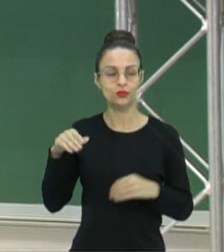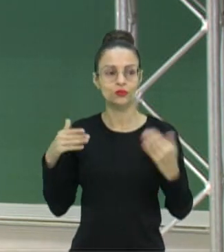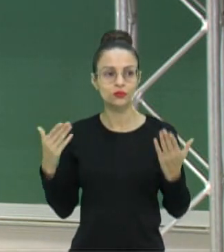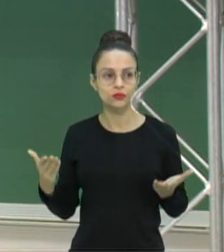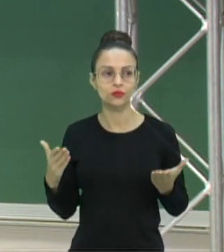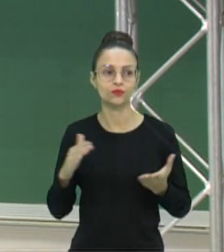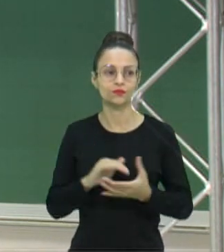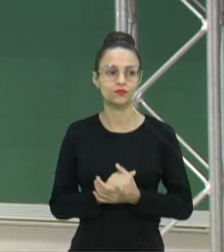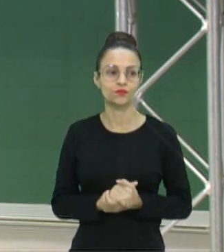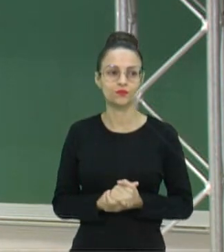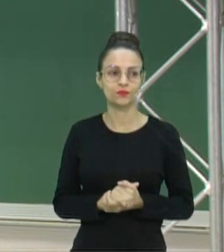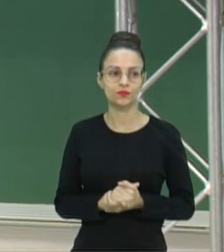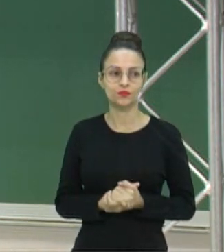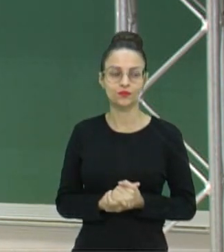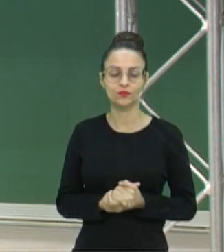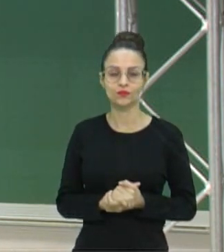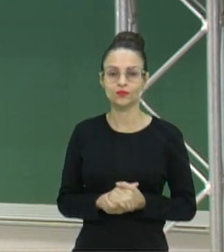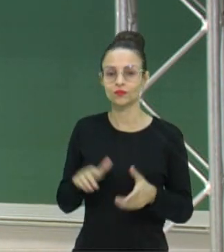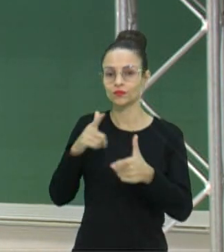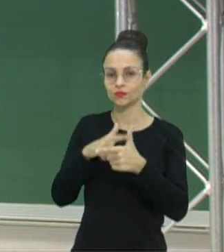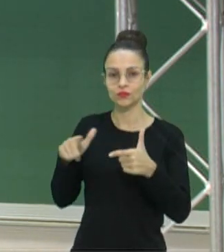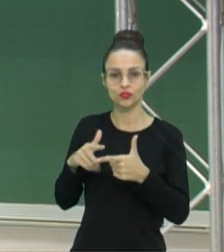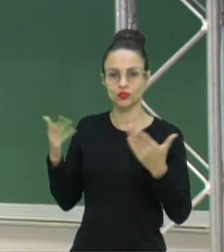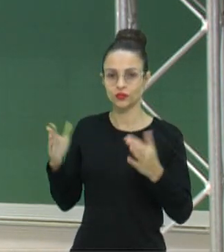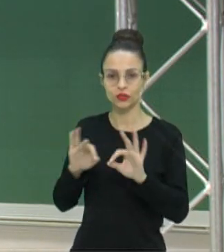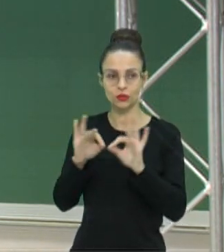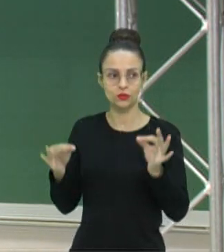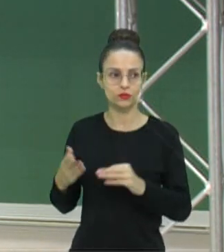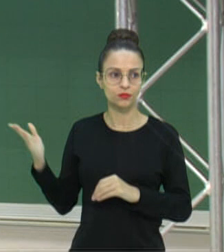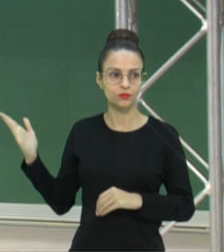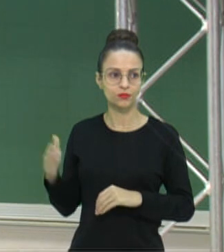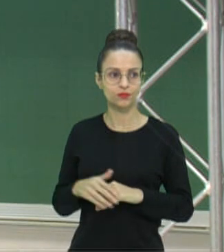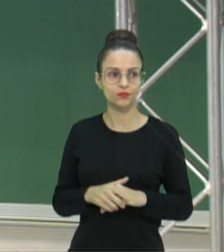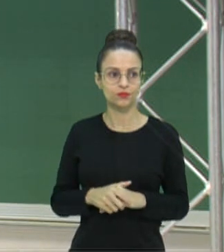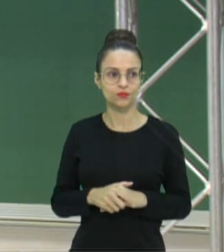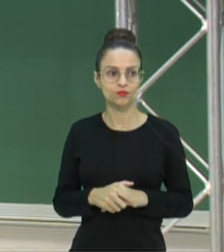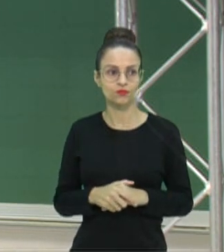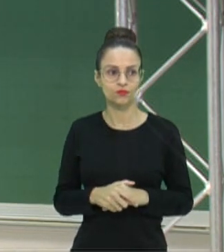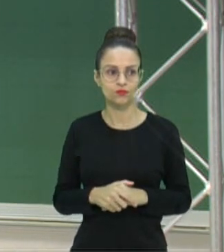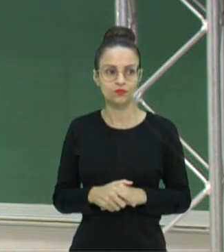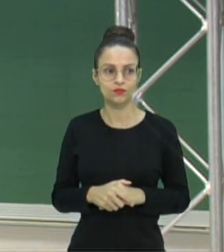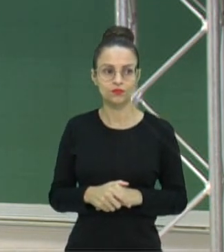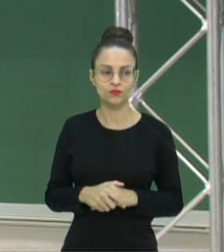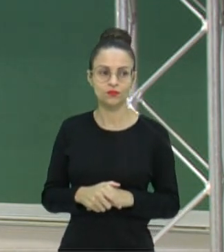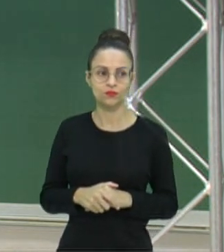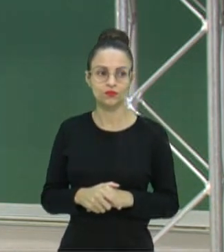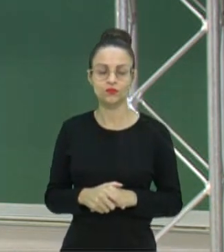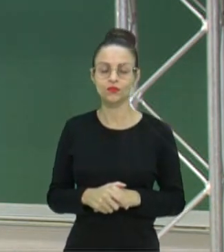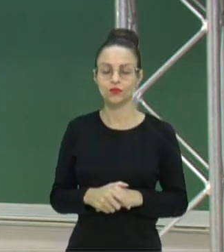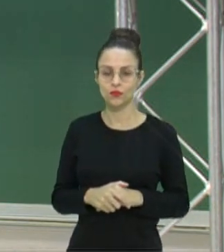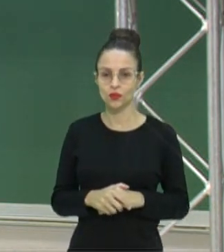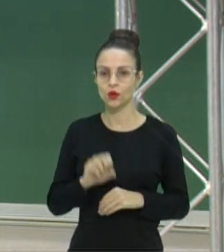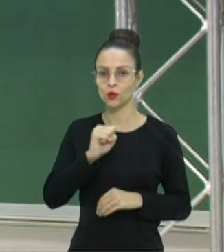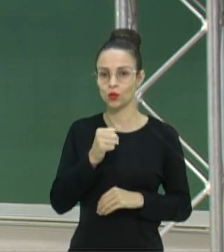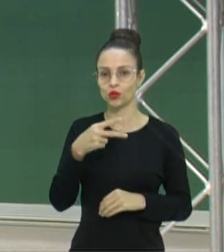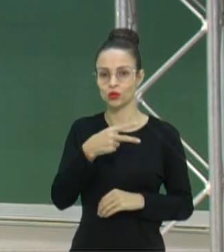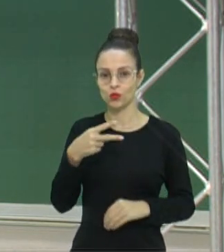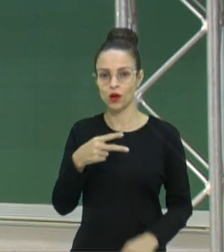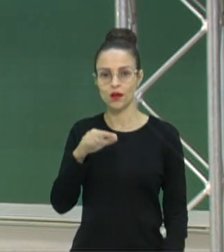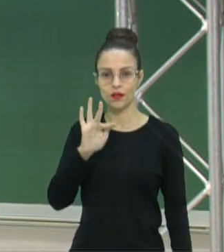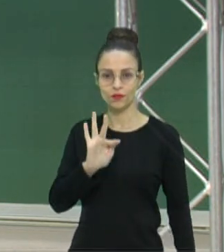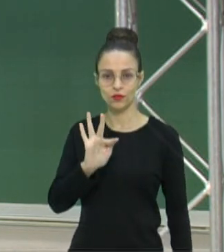seja, se eu fizer uma divisãozinha muito simples, né? Ou seja, 8 é igual a